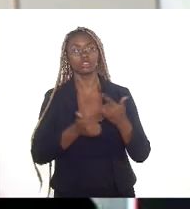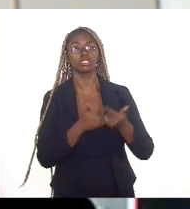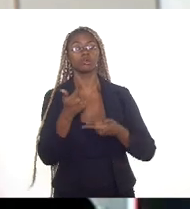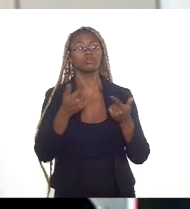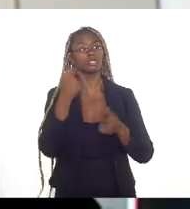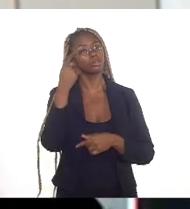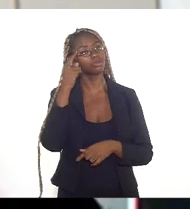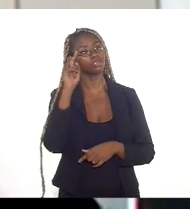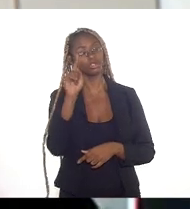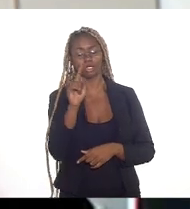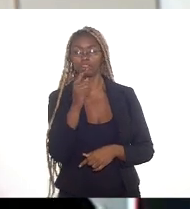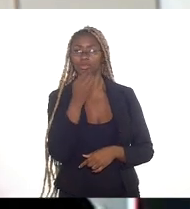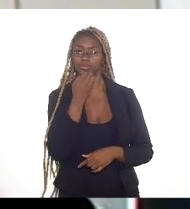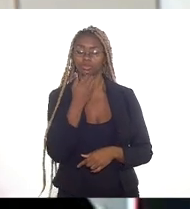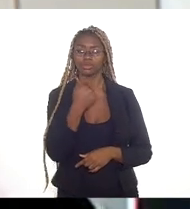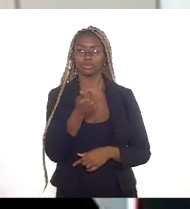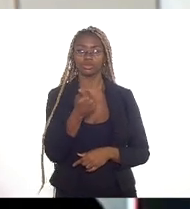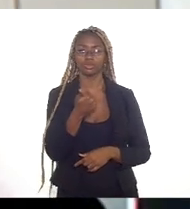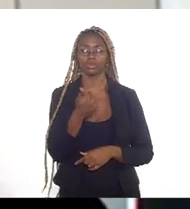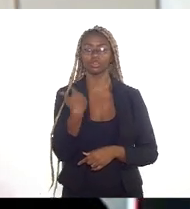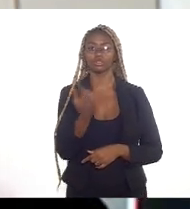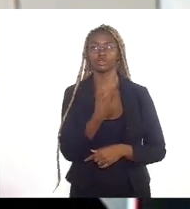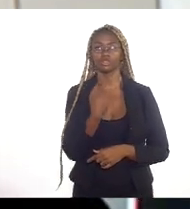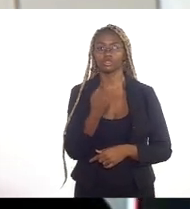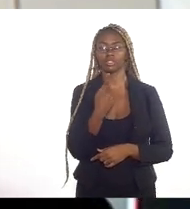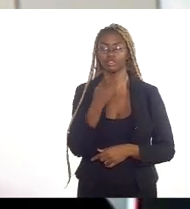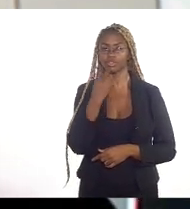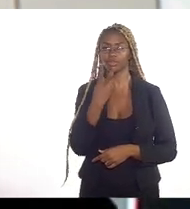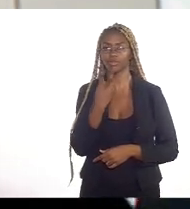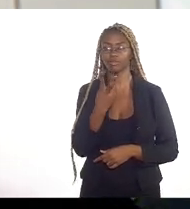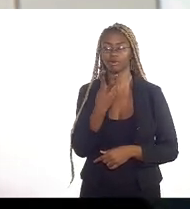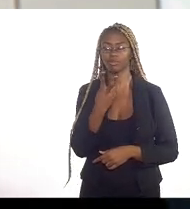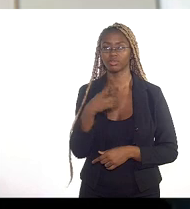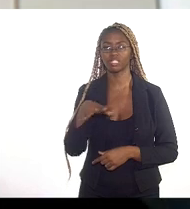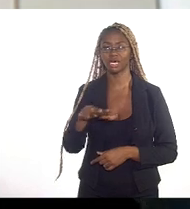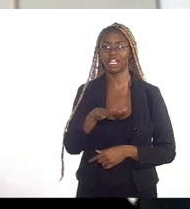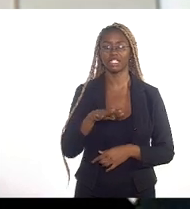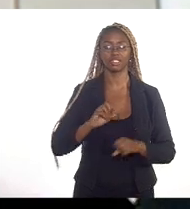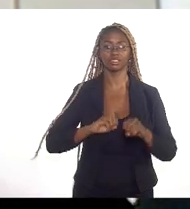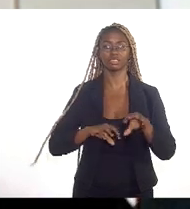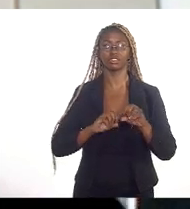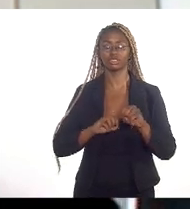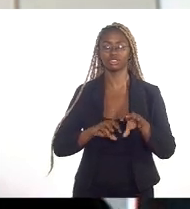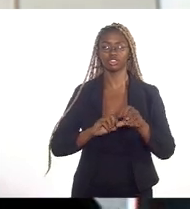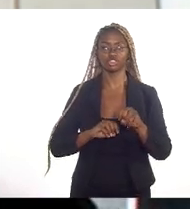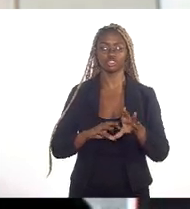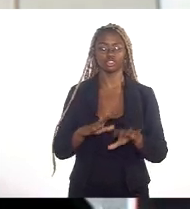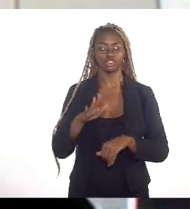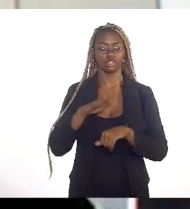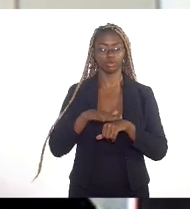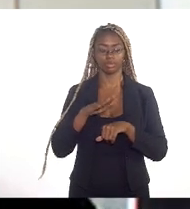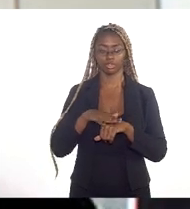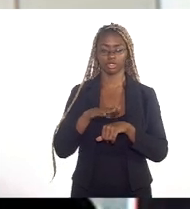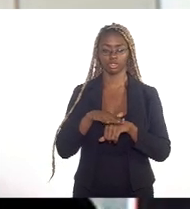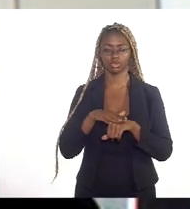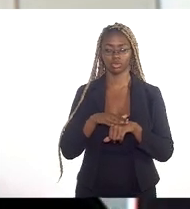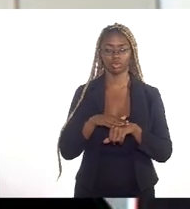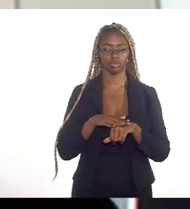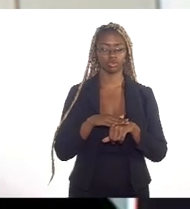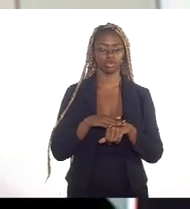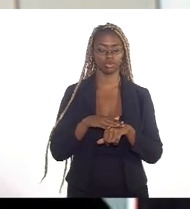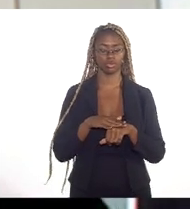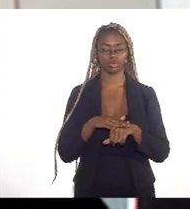que, conceitualmente, a gente tem divergido no campo educacional, que é a ideia, né, de empreendedorismo. Então, a gente